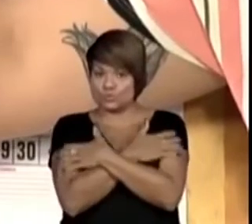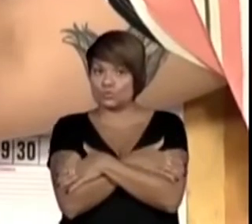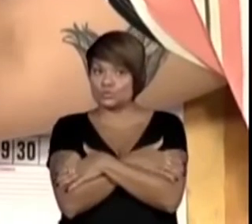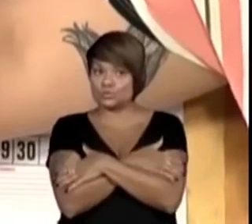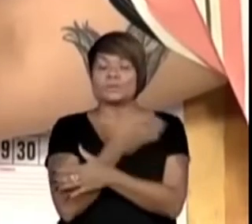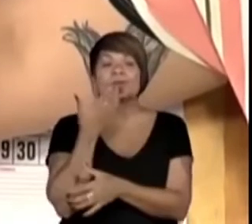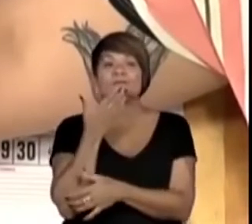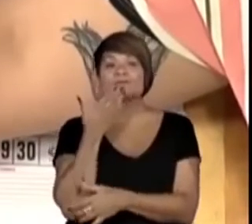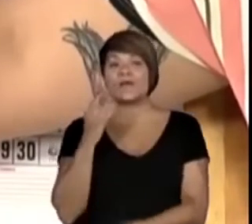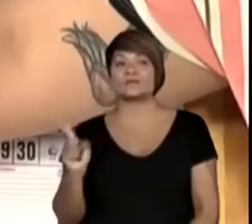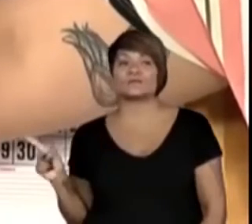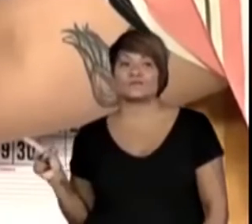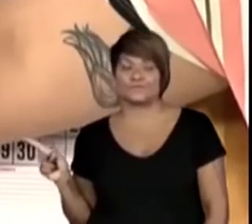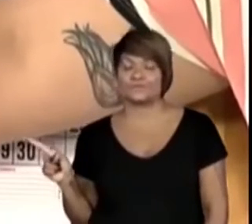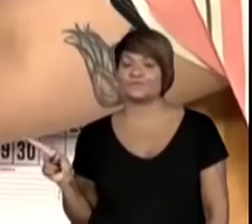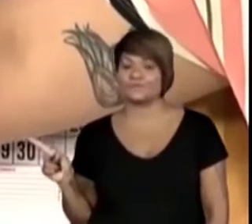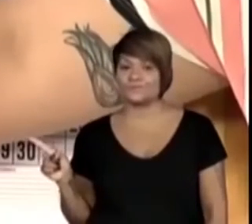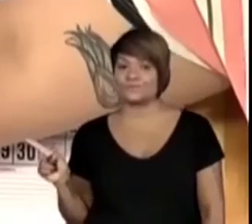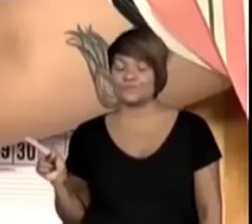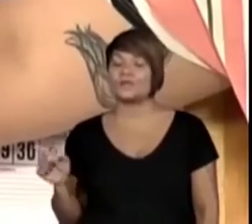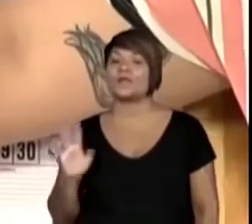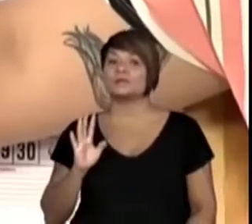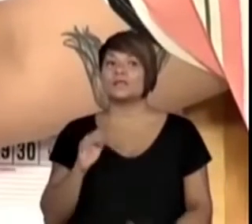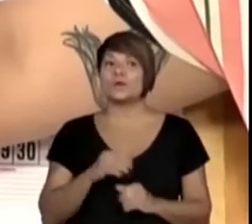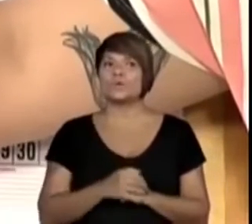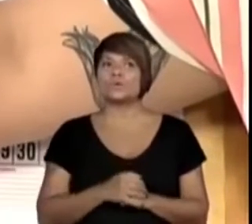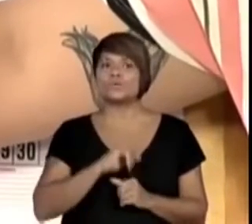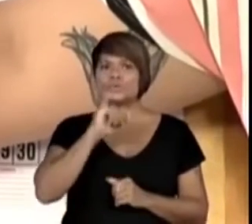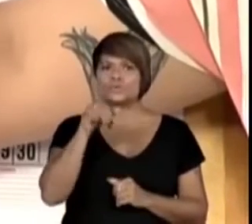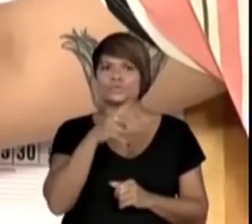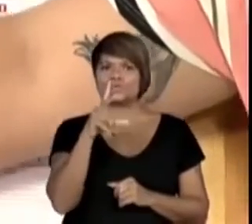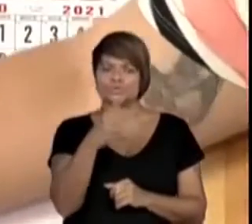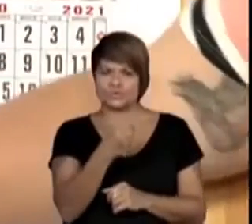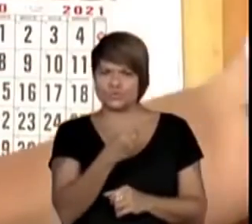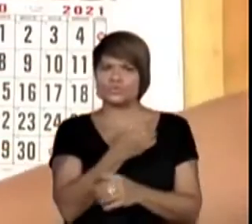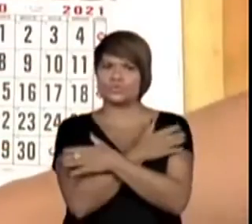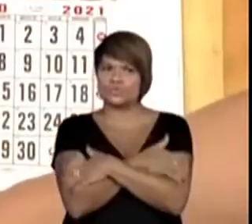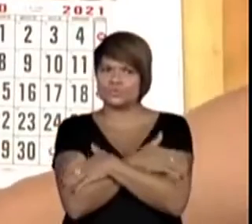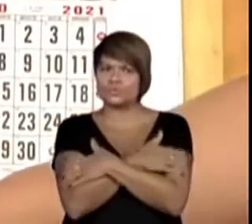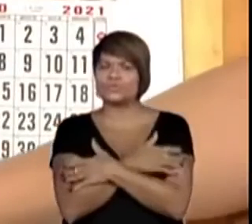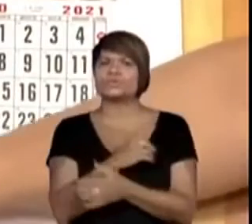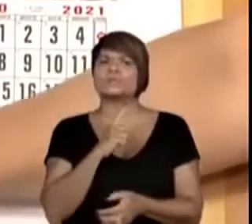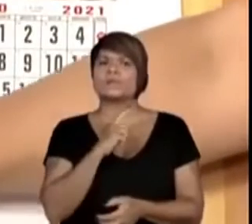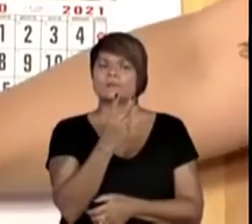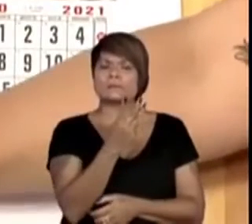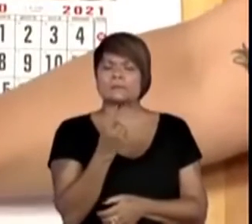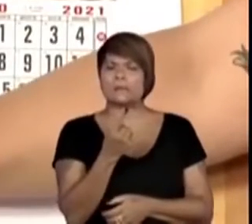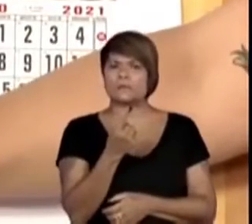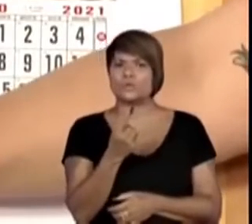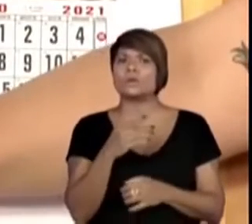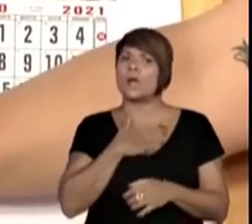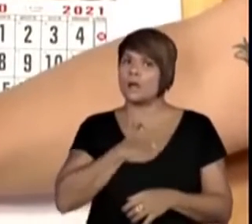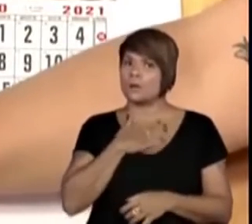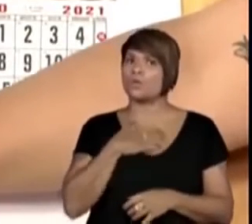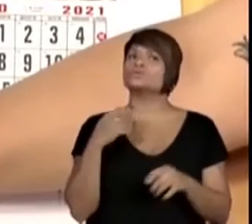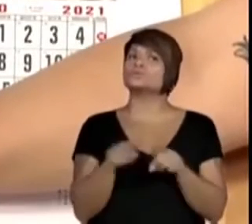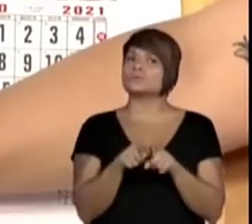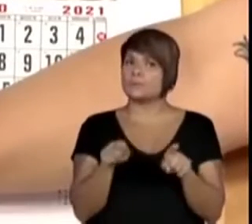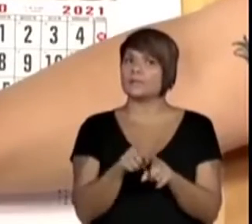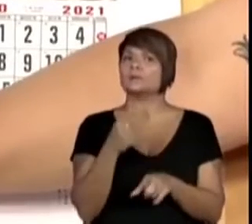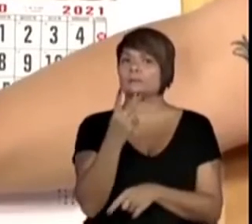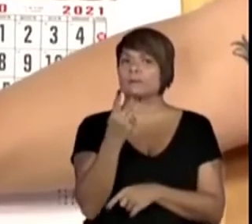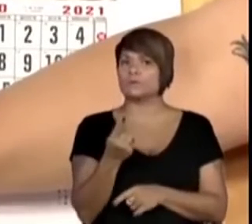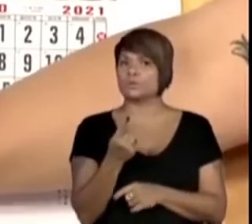ver. Só que olha só, o mês de junho tem 31 dias e o mês de agosto também tem 31 dias, não